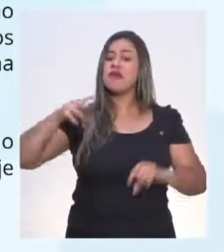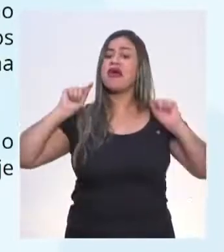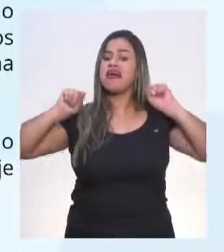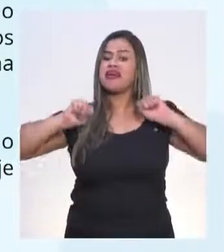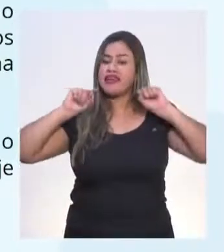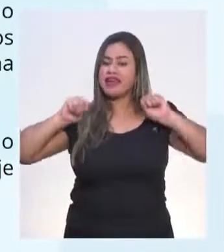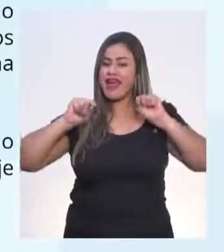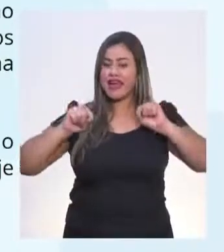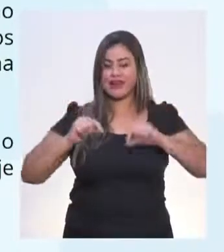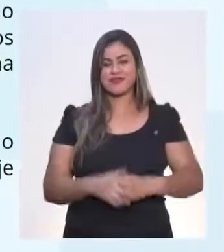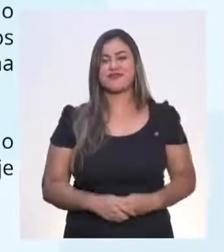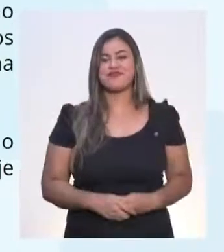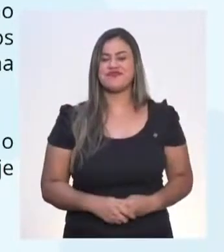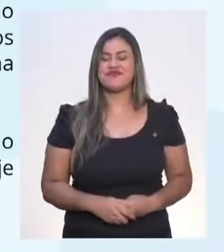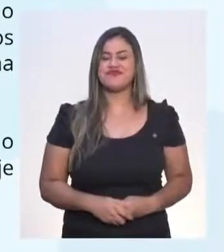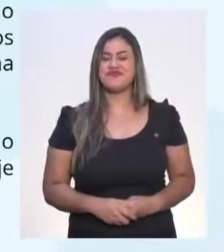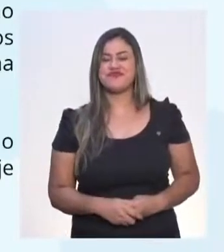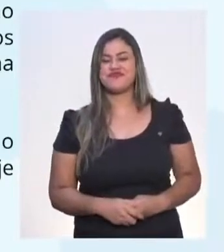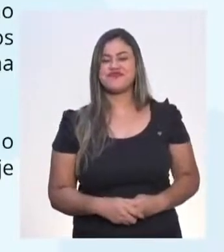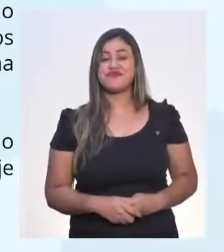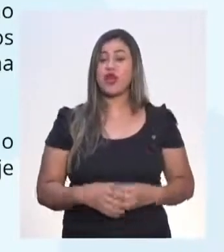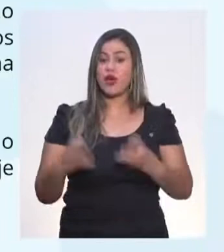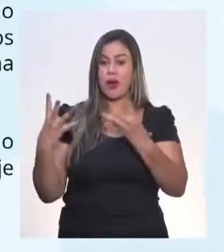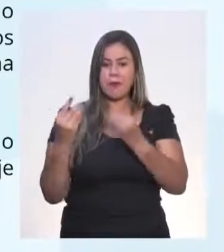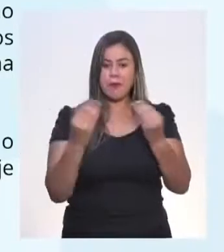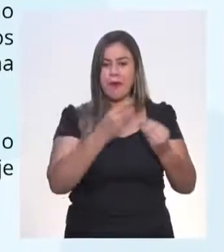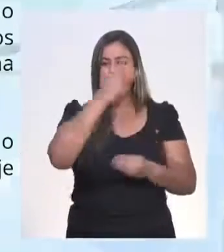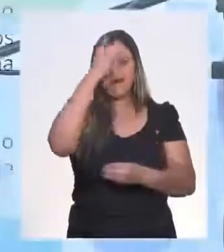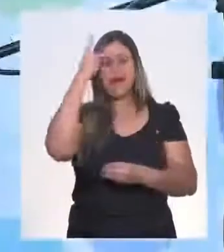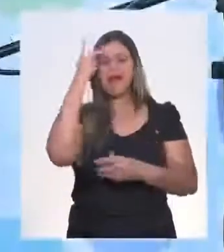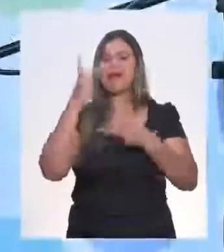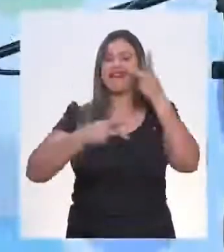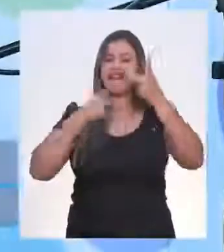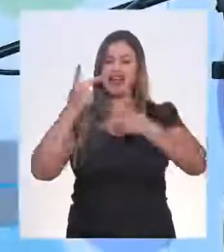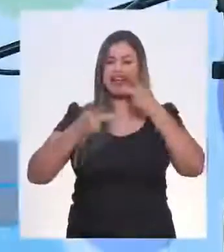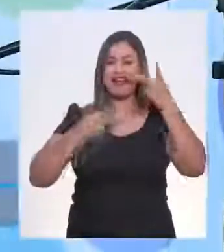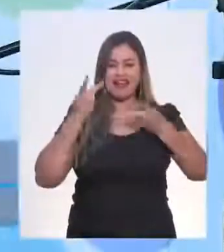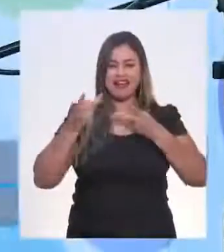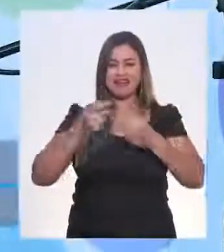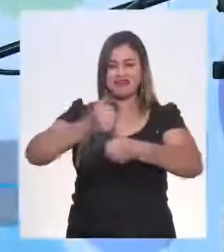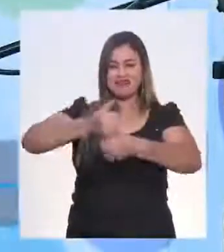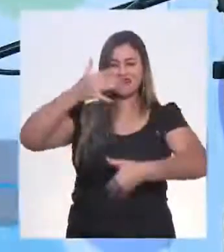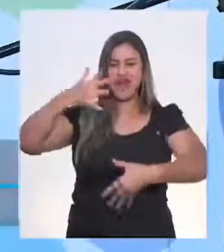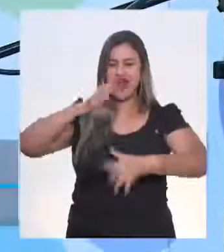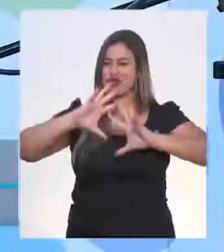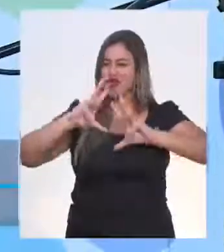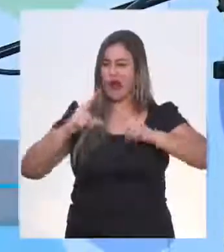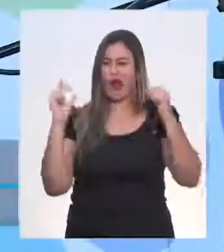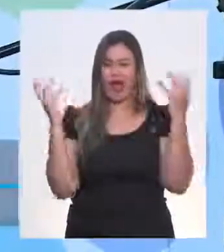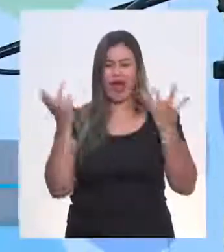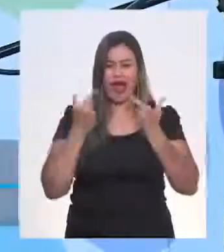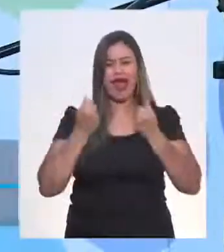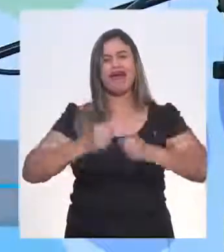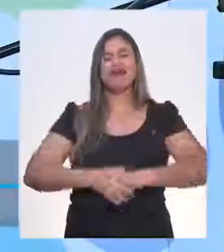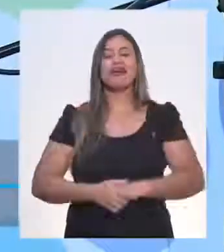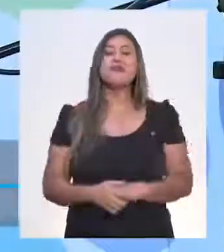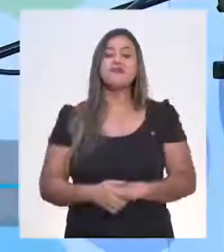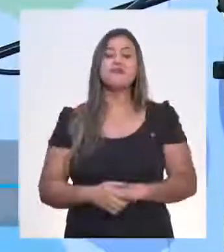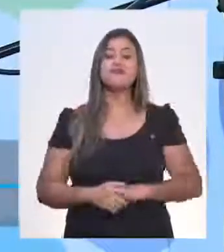nós temos aqui muitas pessoas ao pessoal aqui é extremamente Fantástico